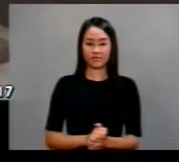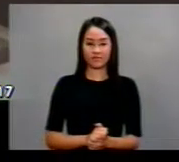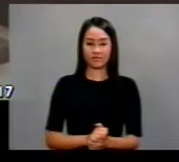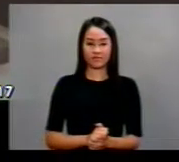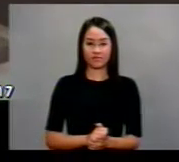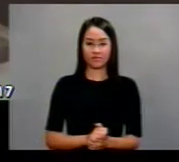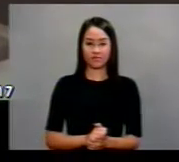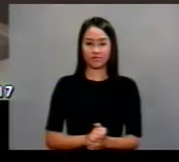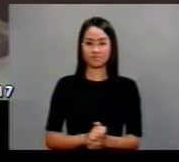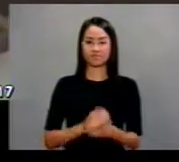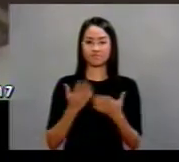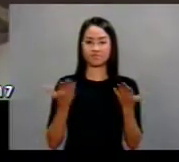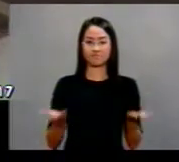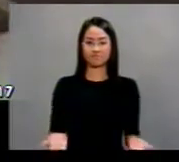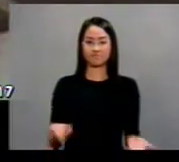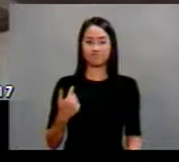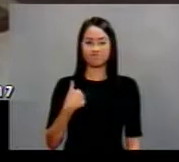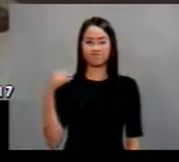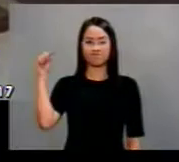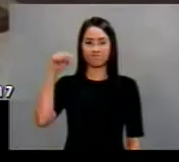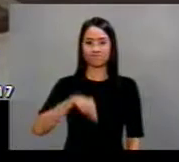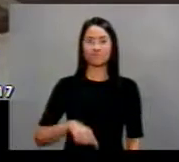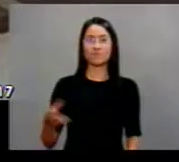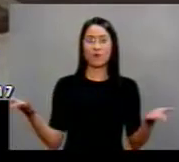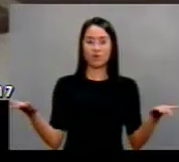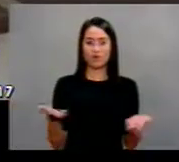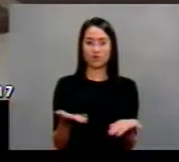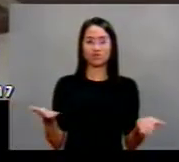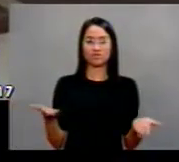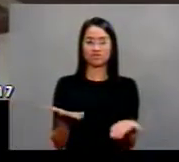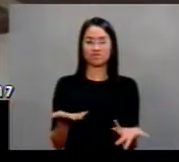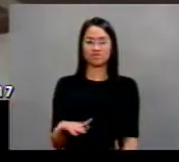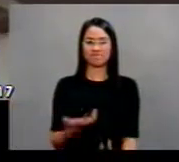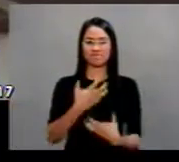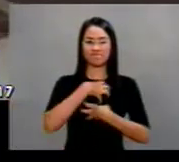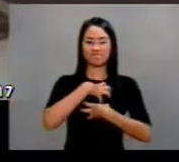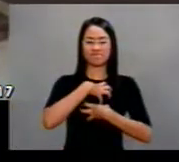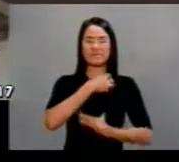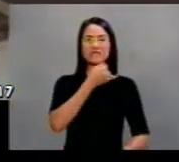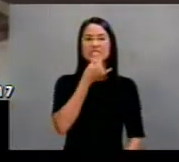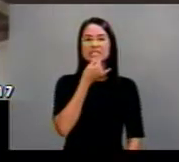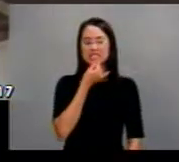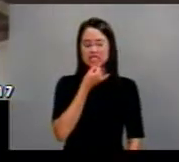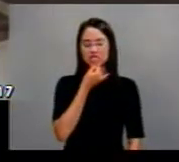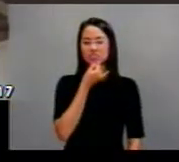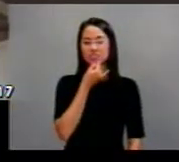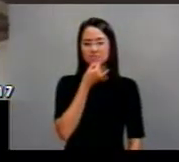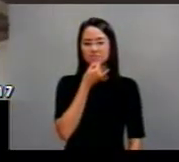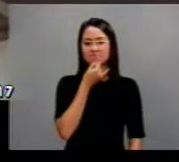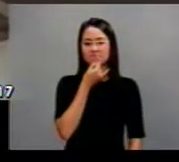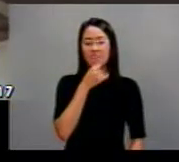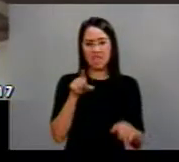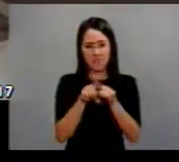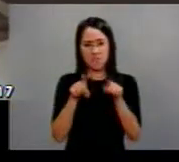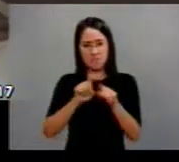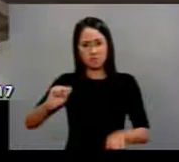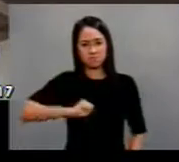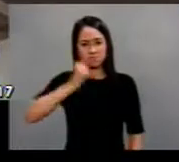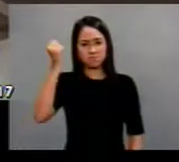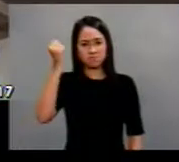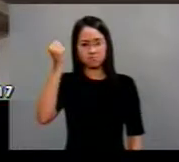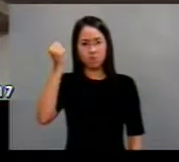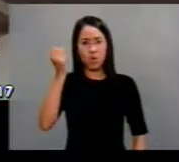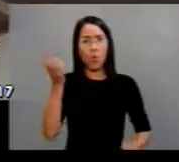É com muita tristeza e absoluta indignação que nós estamos